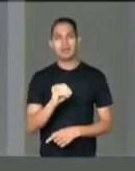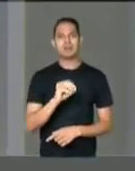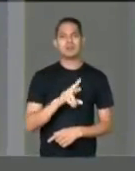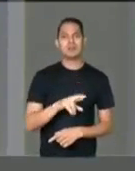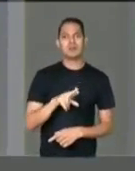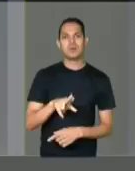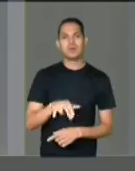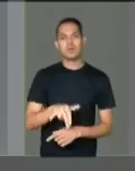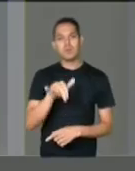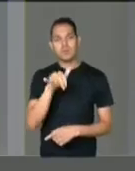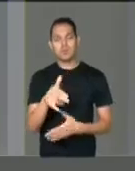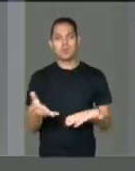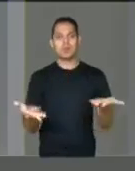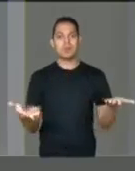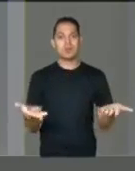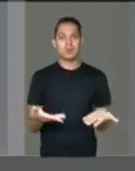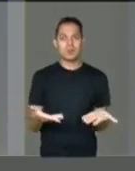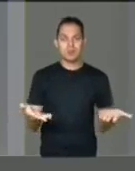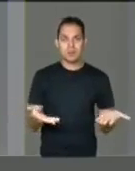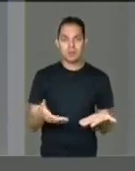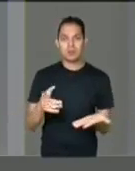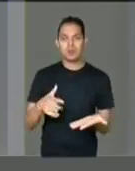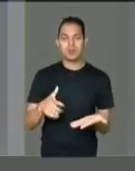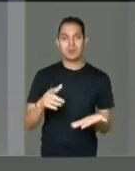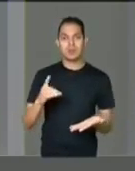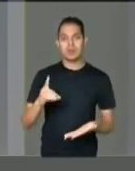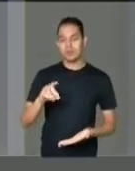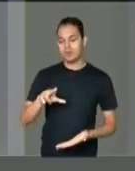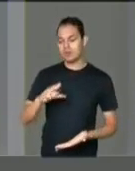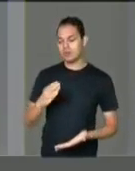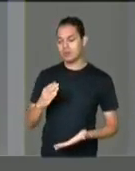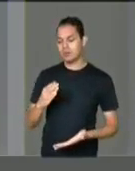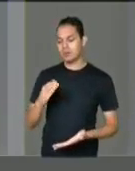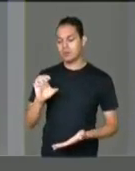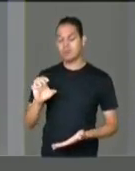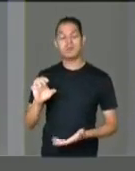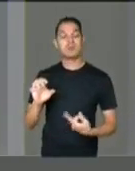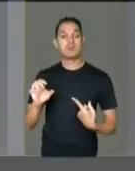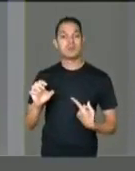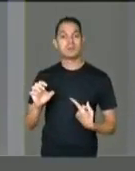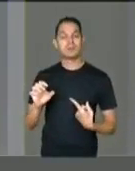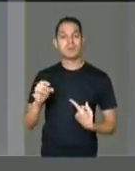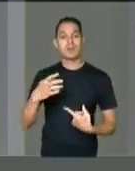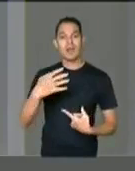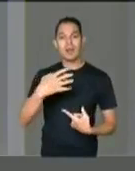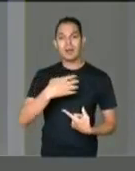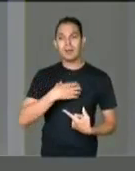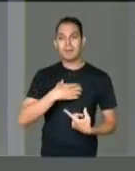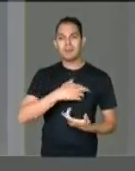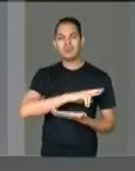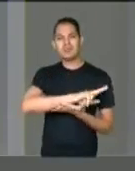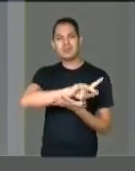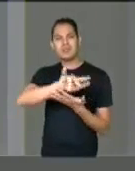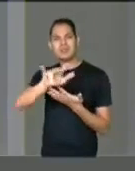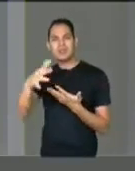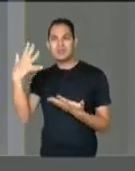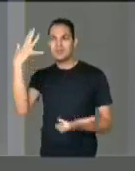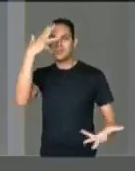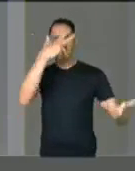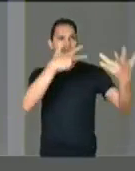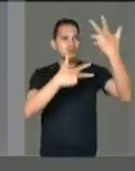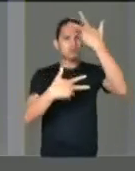Barbosa, hoje é a Bahia da Santa Dulce dos Pobres. A Bahia de tantas belezas